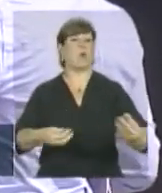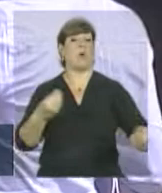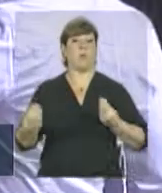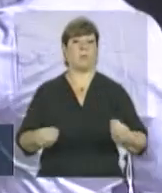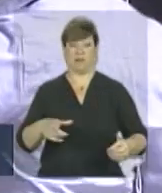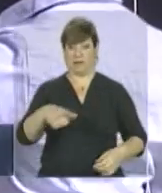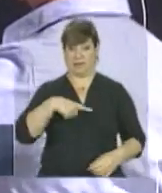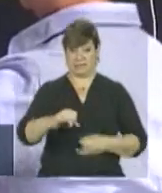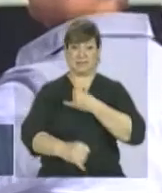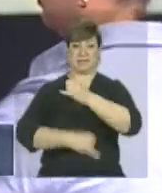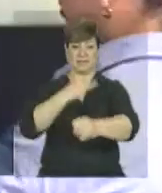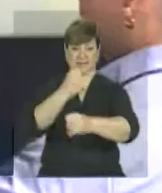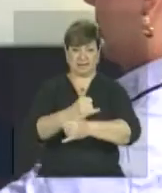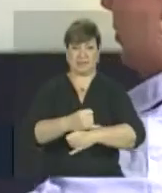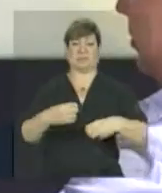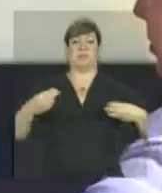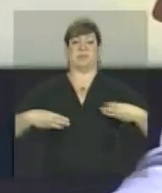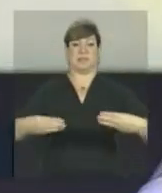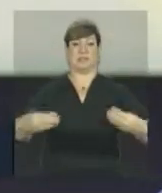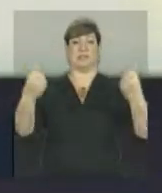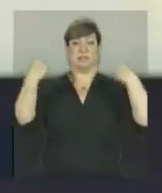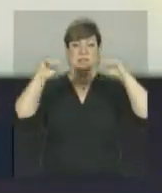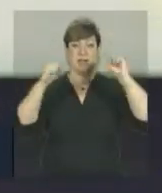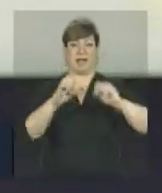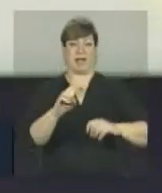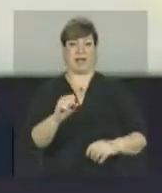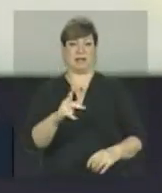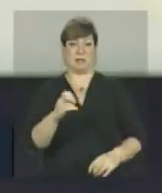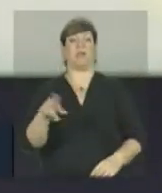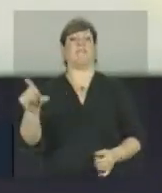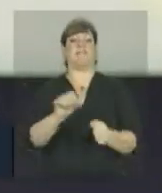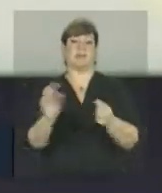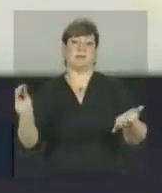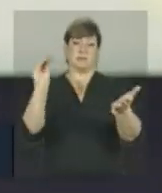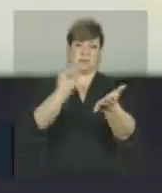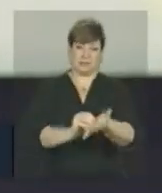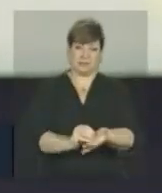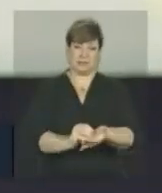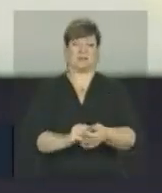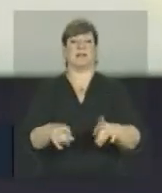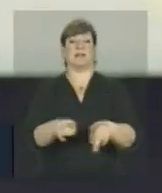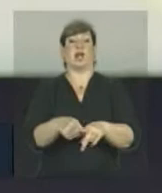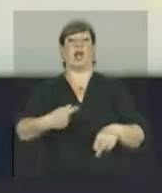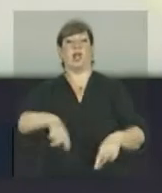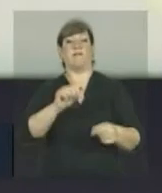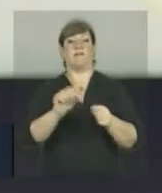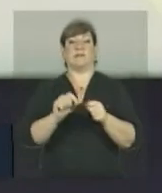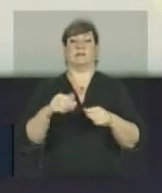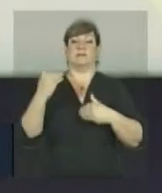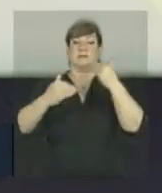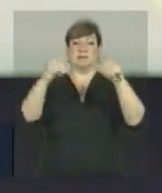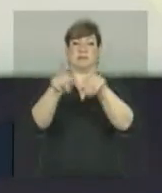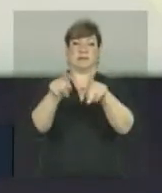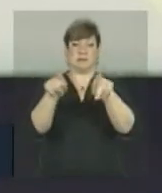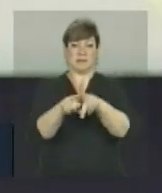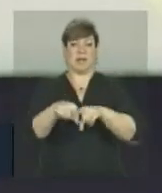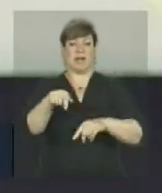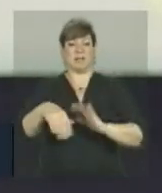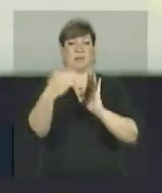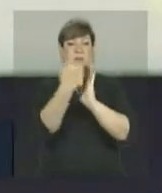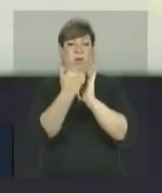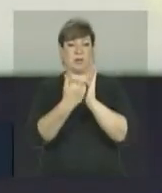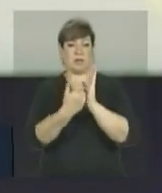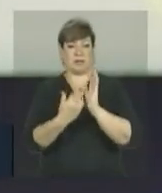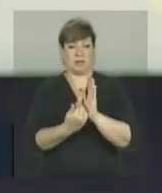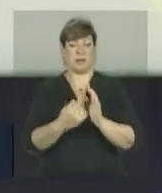Diretamente no site do Ministério do Esporte, ele faz a sua inscrição, mas nós estamos fazendo um desenvolvimento também na gestão do programa,